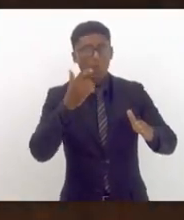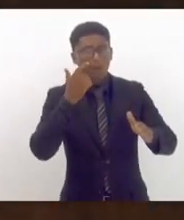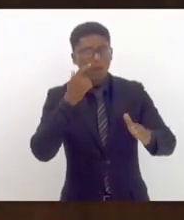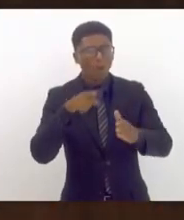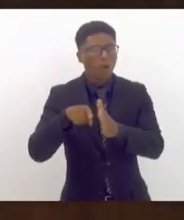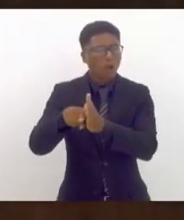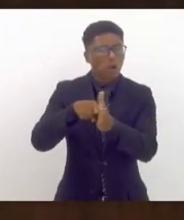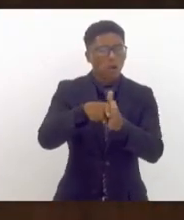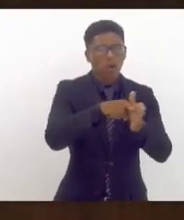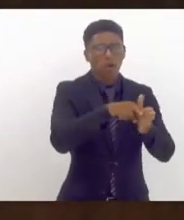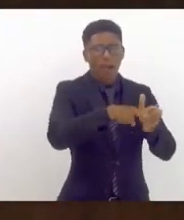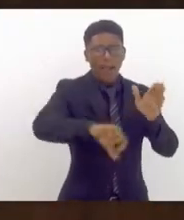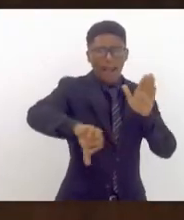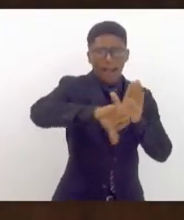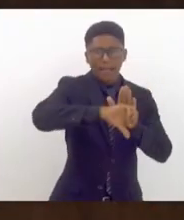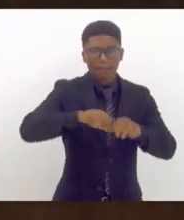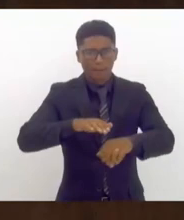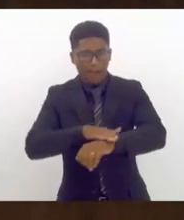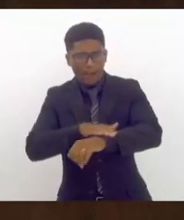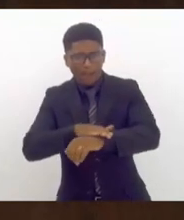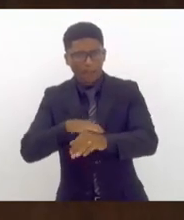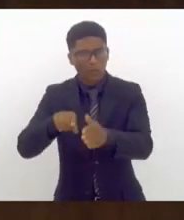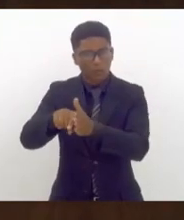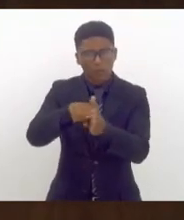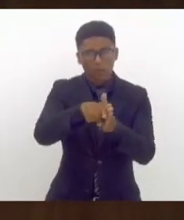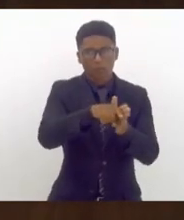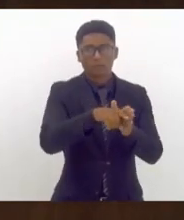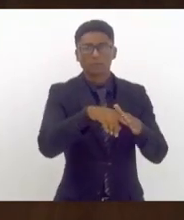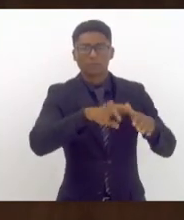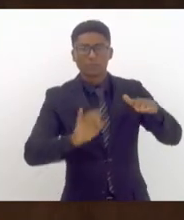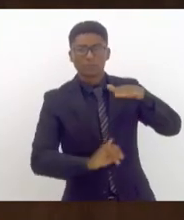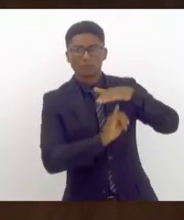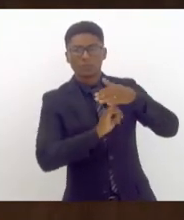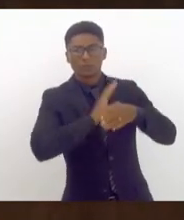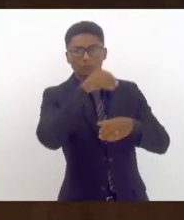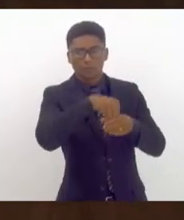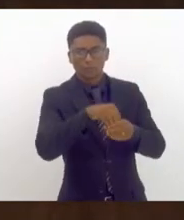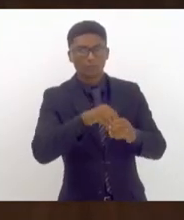ela já vai fazer uma discussão para dentro da própria instituição. Então,